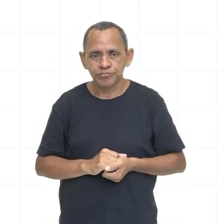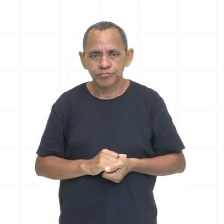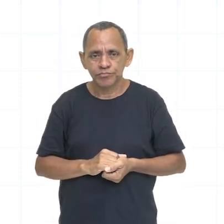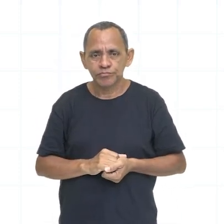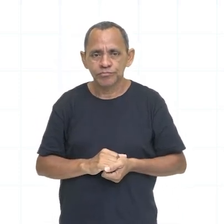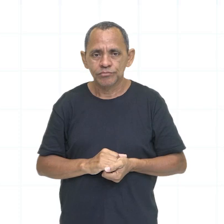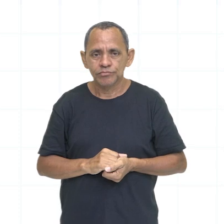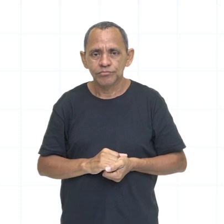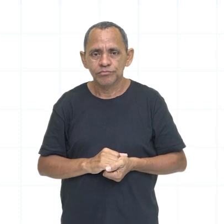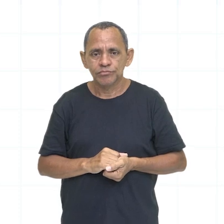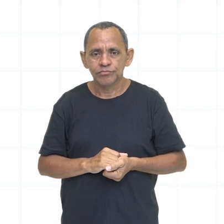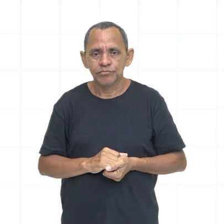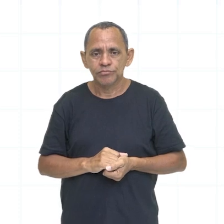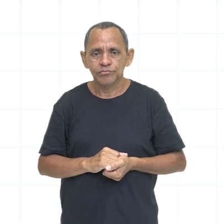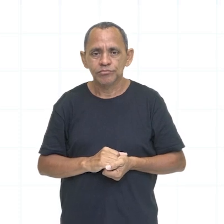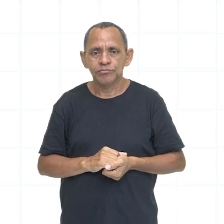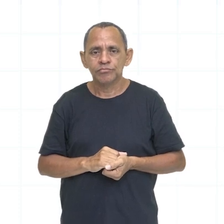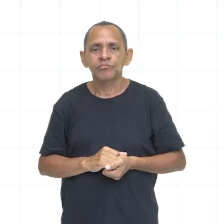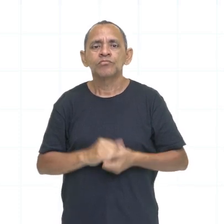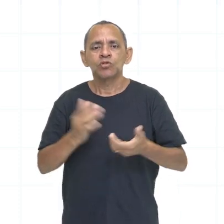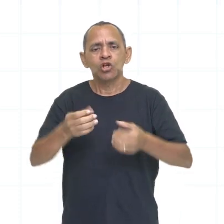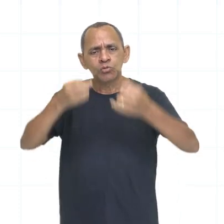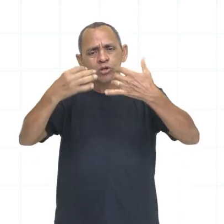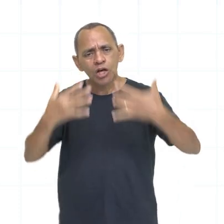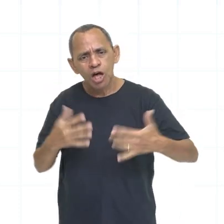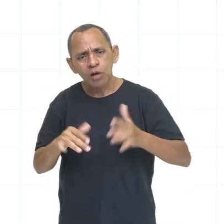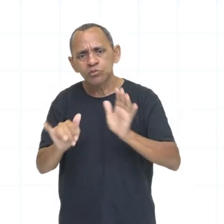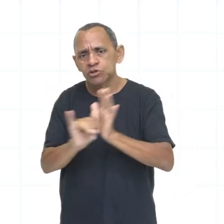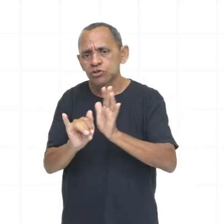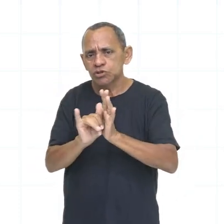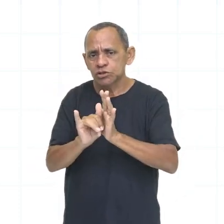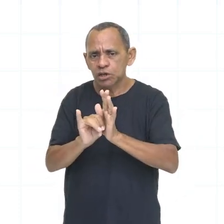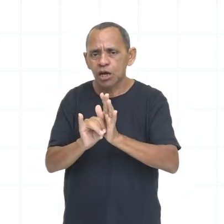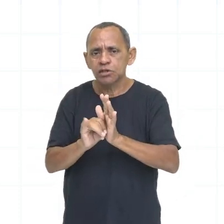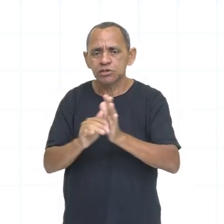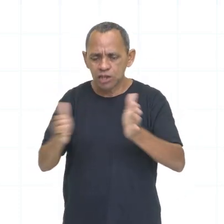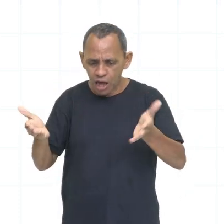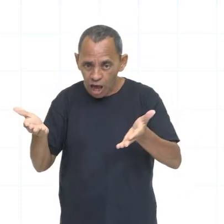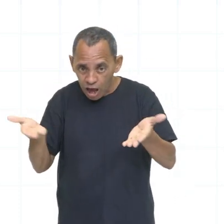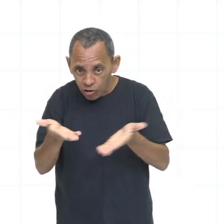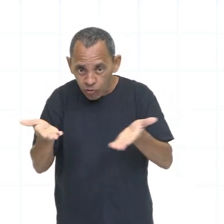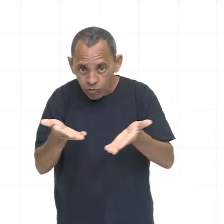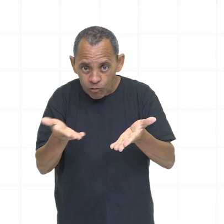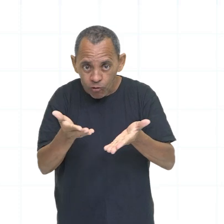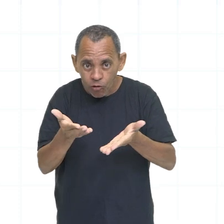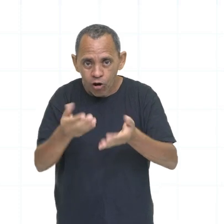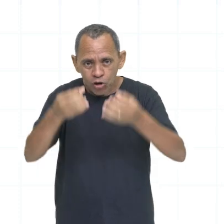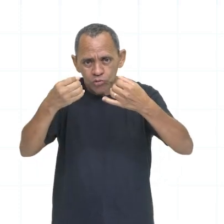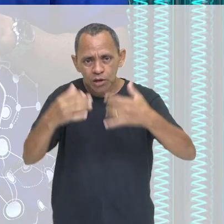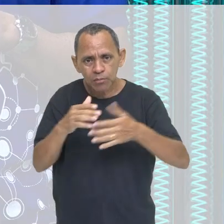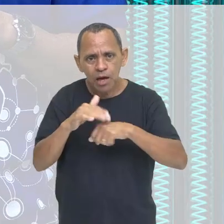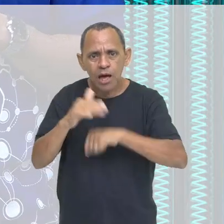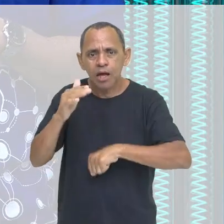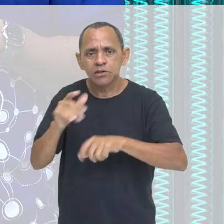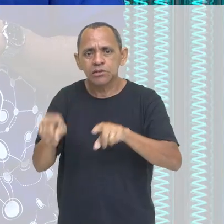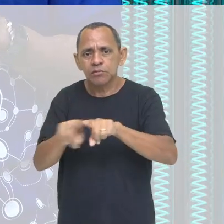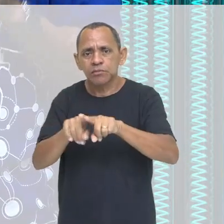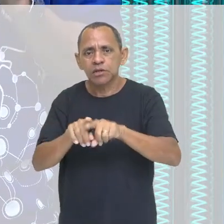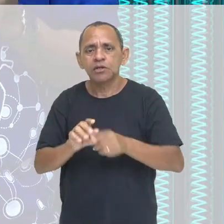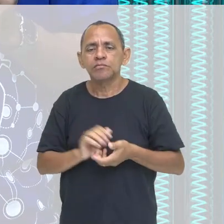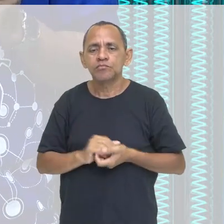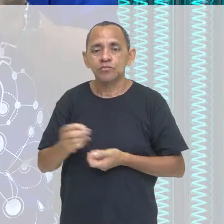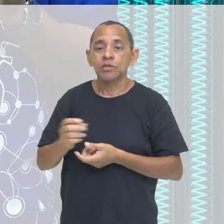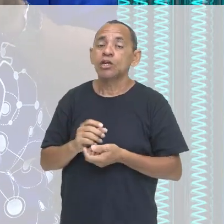Bem, então nós falamos aí sobre identidades, agora nós vamos falar um pouquinho mais, só que as formas de expressar a cultura e identidade. Vamos